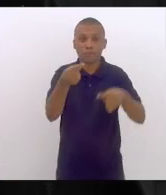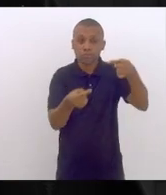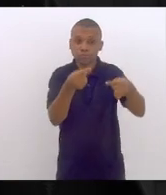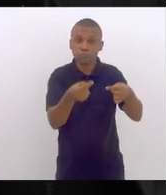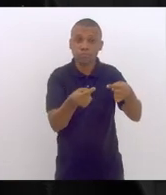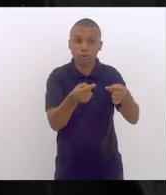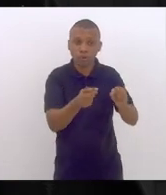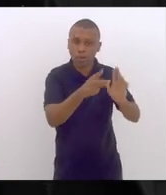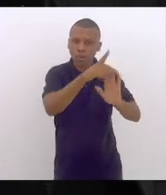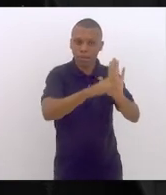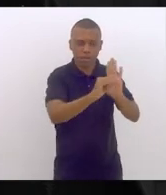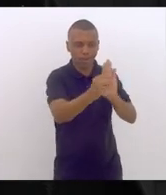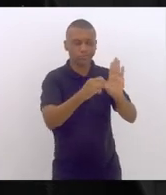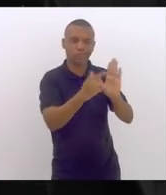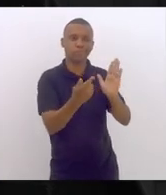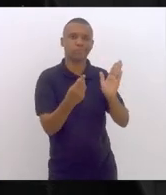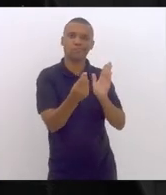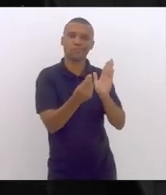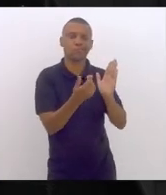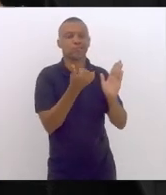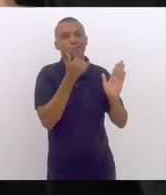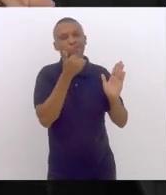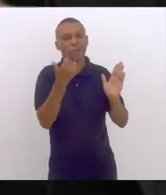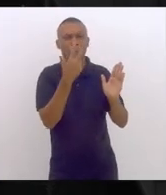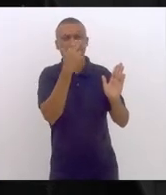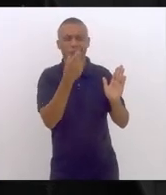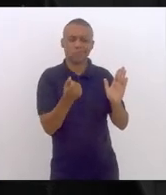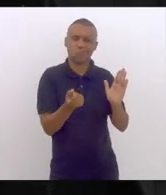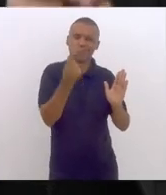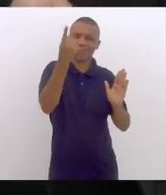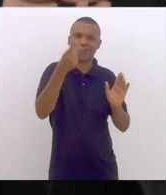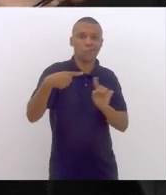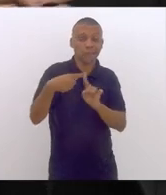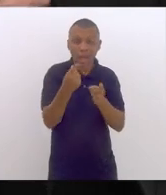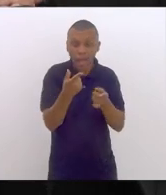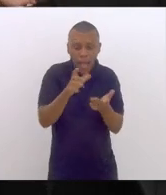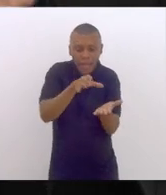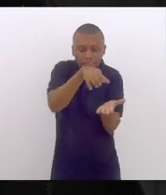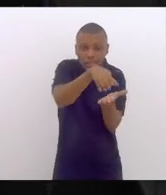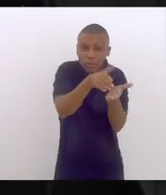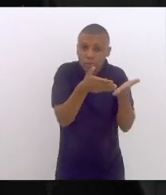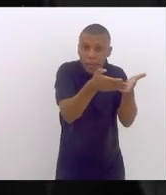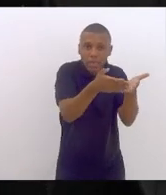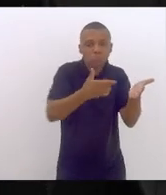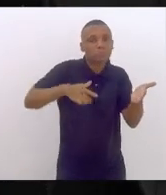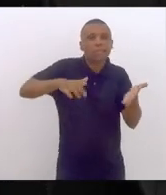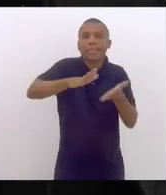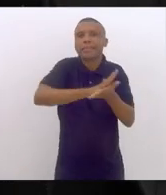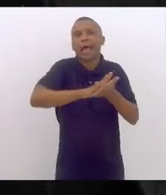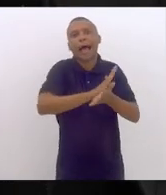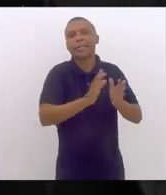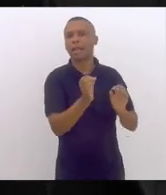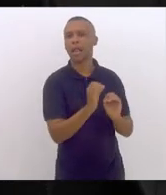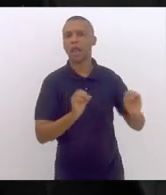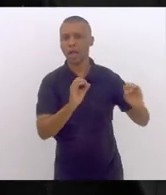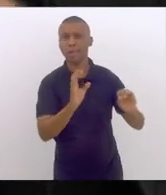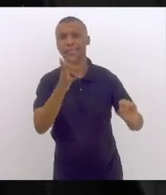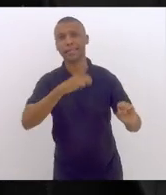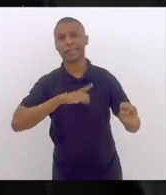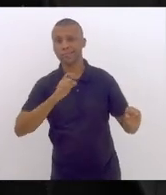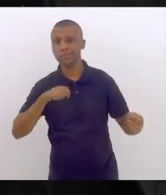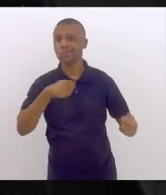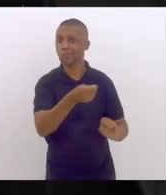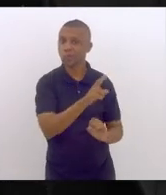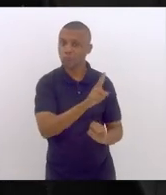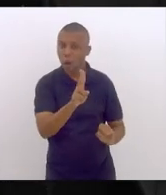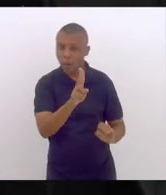contra esse projeto só considera o repito que ele é um pouco exótico que não existe a estação nem foi feita ainda se é que vai ser